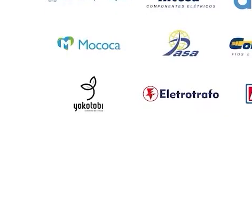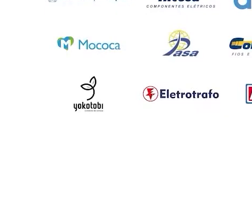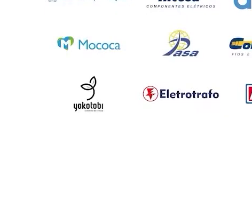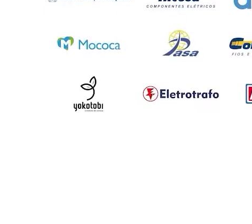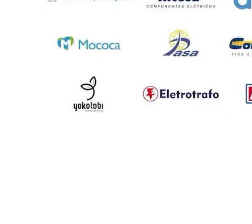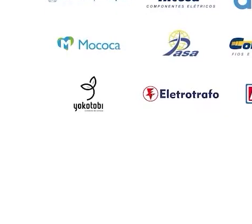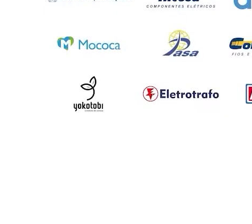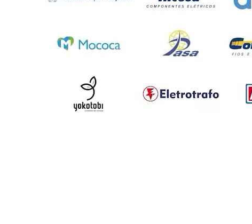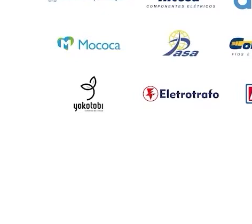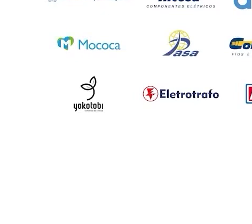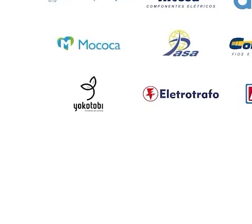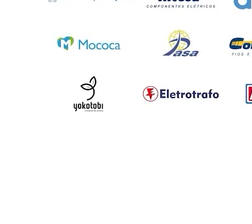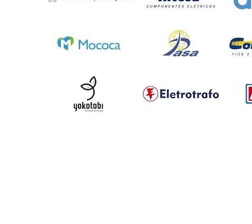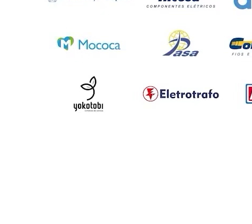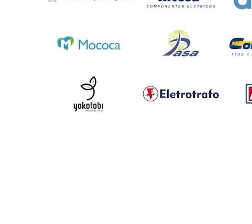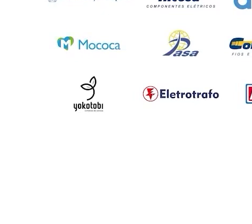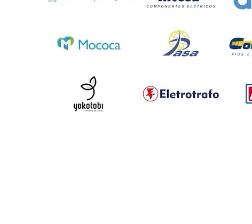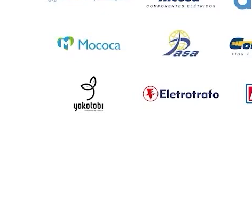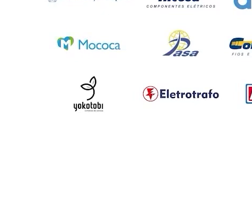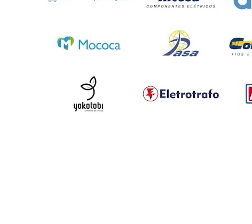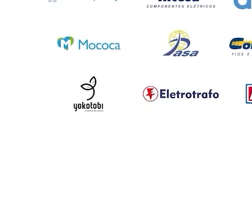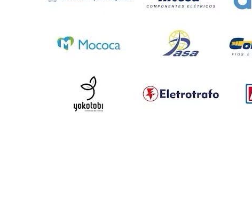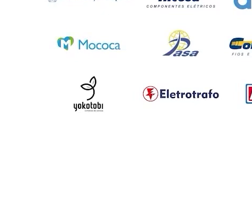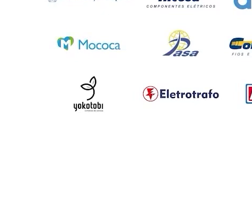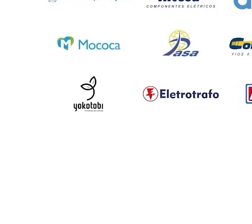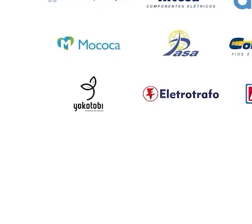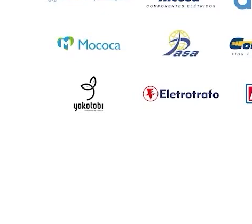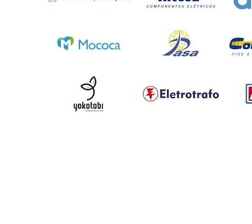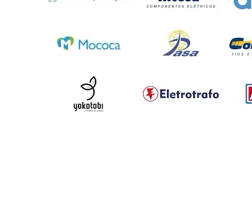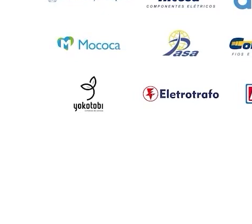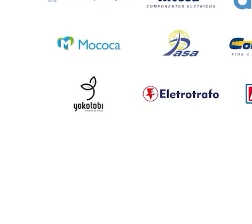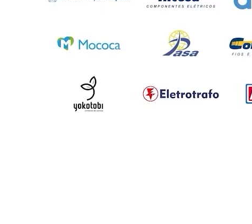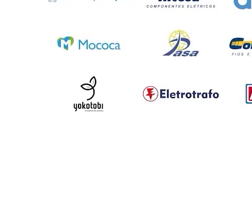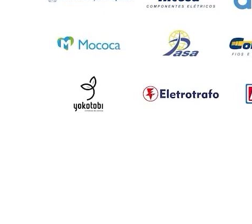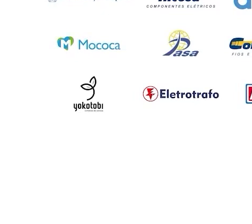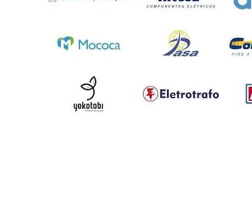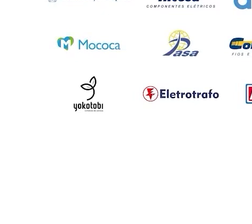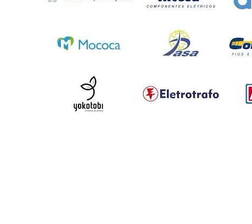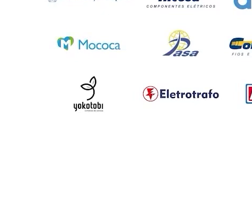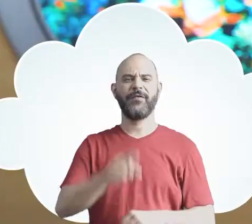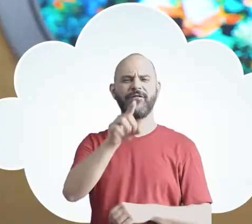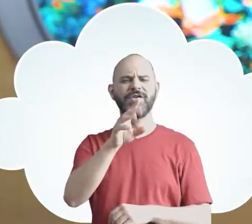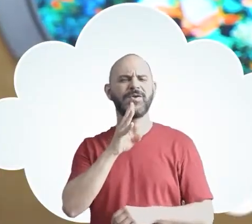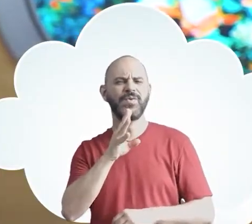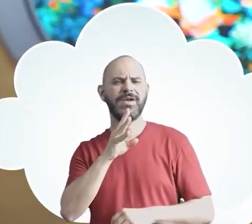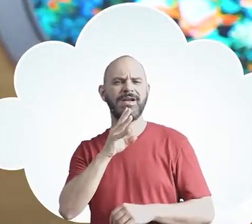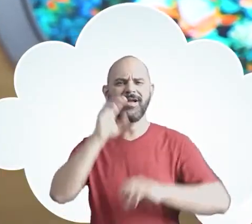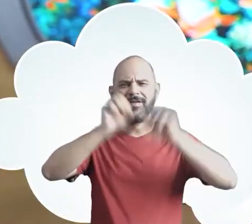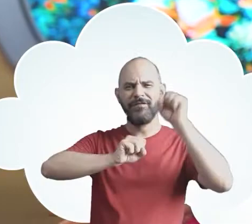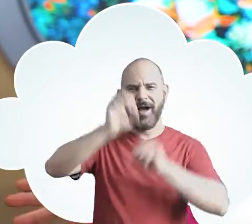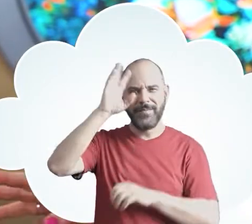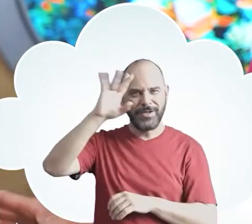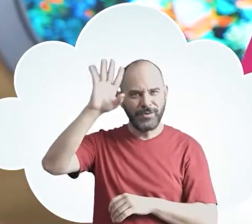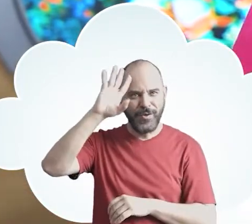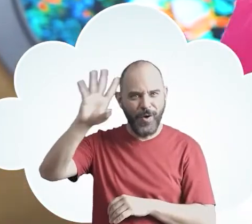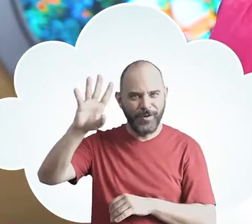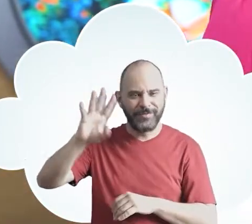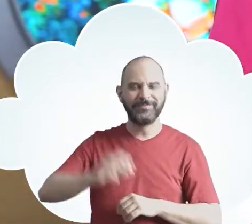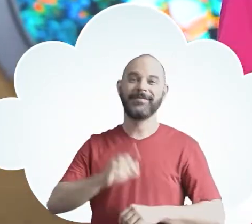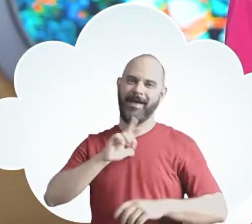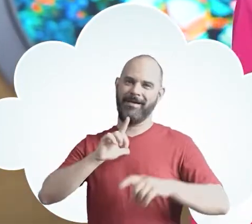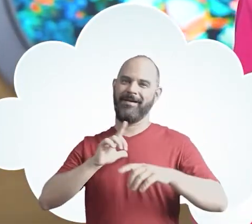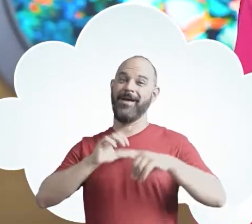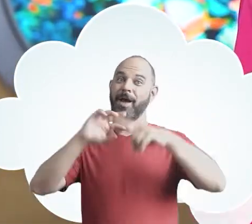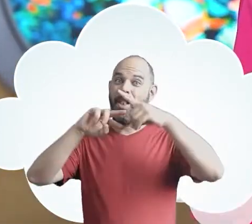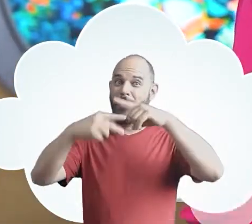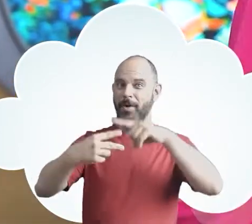O Ministério do Turismo e o Instituto Sociocultural do Hospital de Amor de Barretos apresentam. Você conhece a Fábrica de Sonhos?